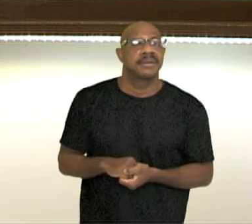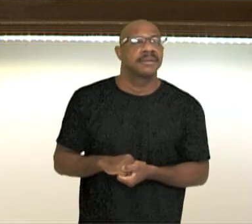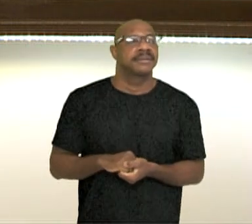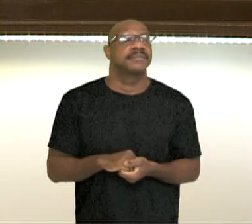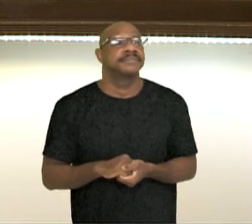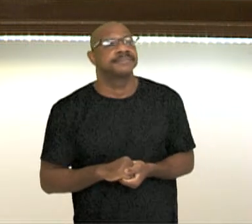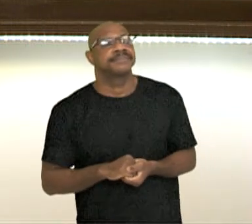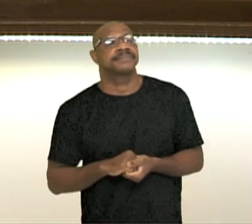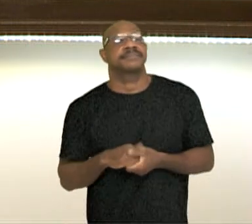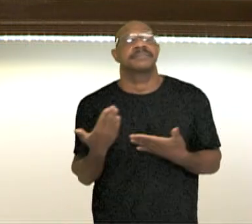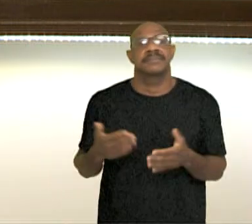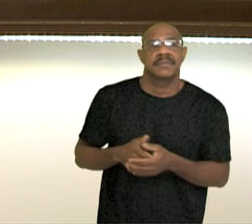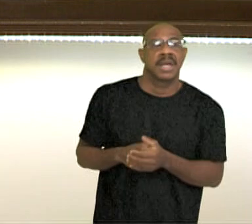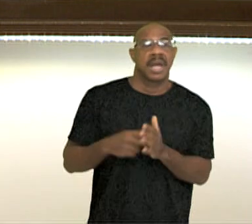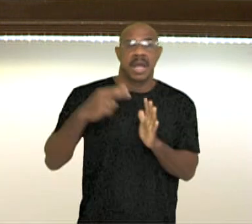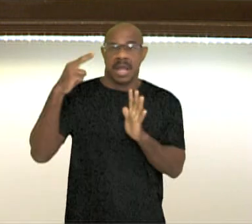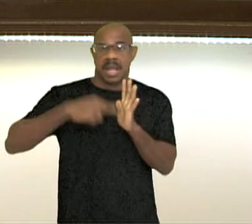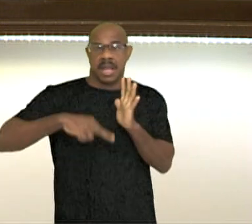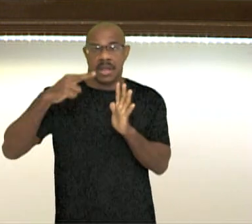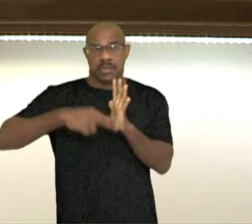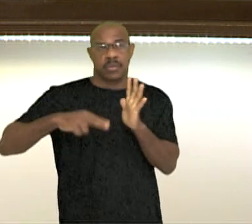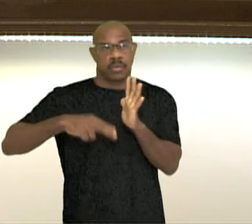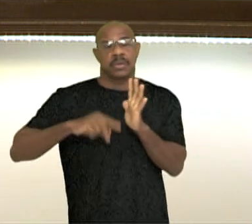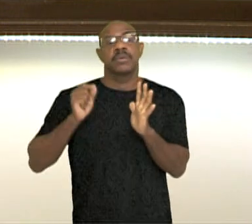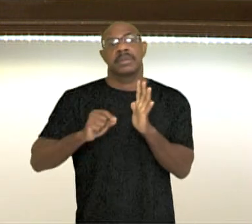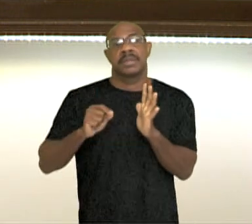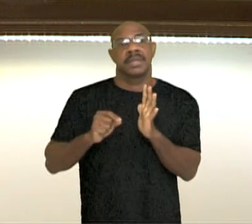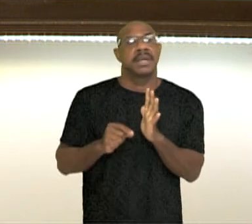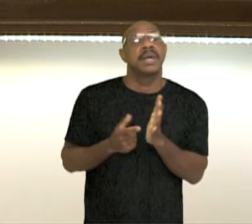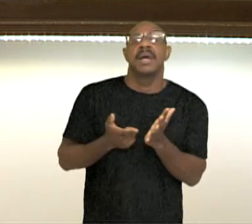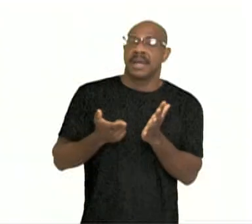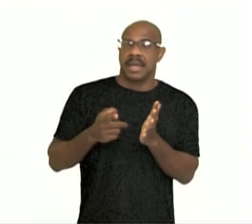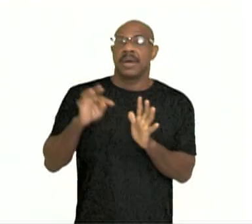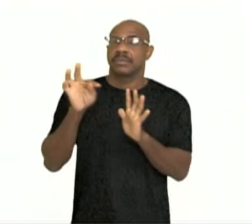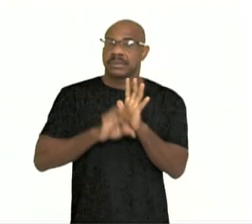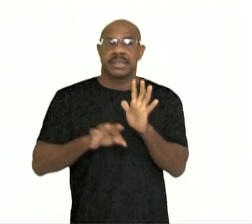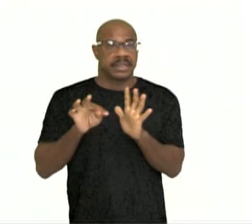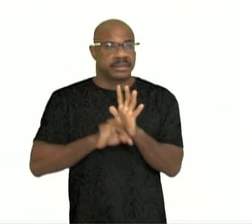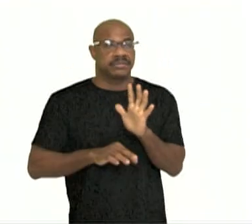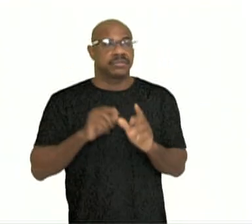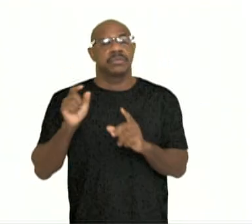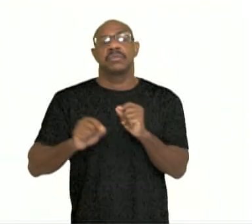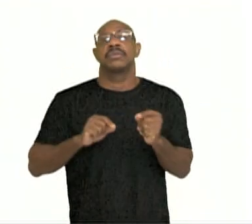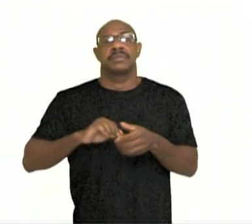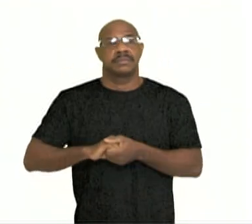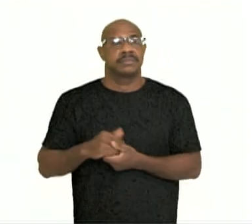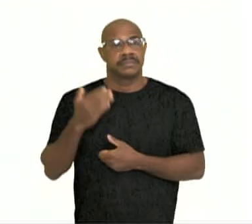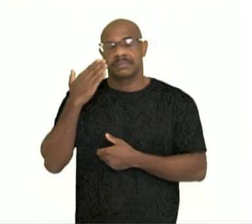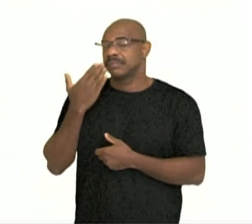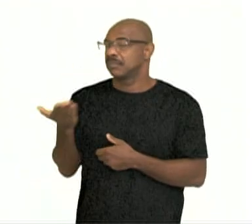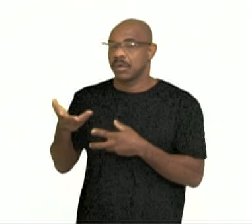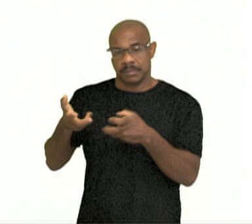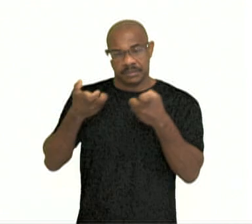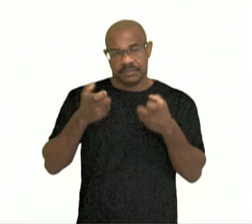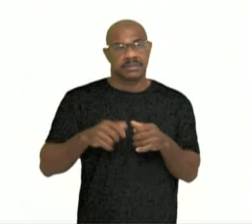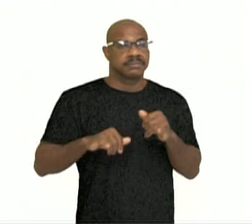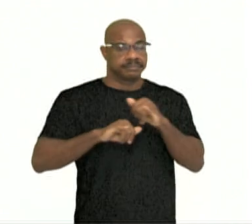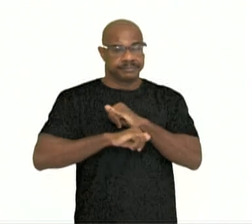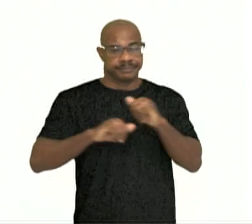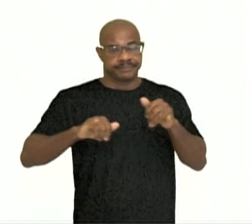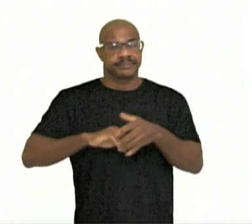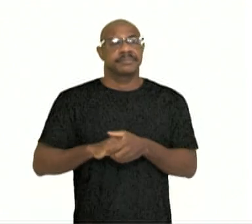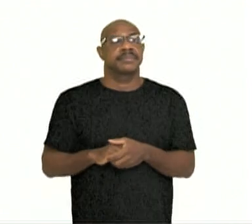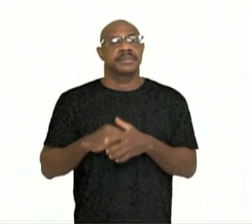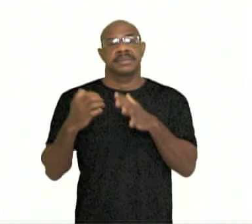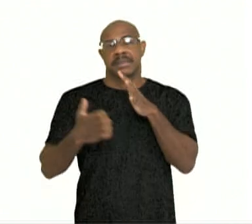A indicação da leitura é o texto A Viralização do Senso Comum, de Michel Carvalho da Silva, do Observatório da Imprensa. E